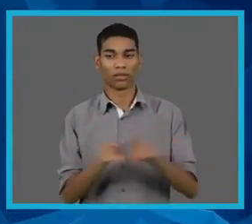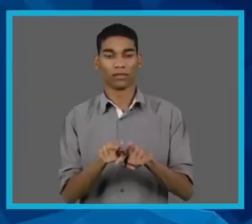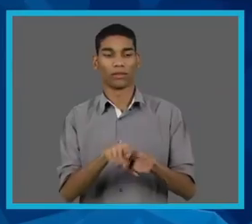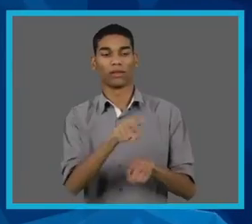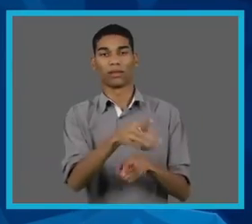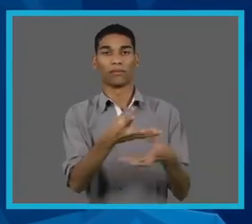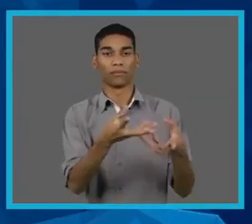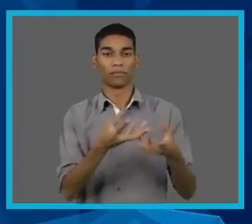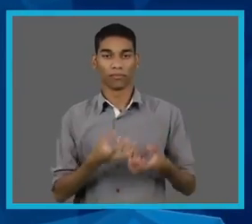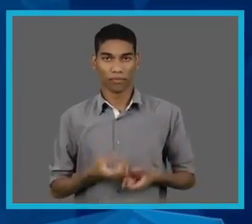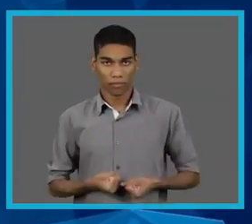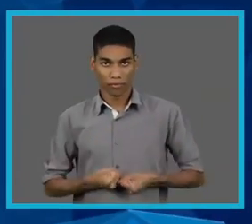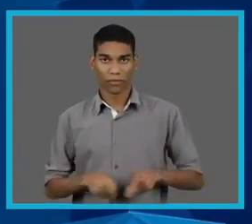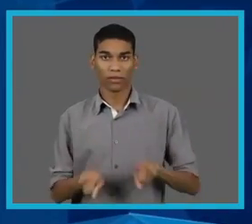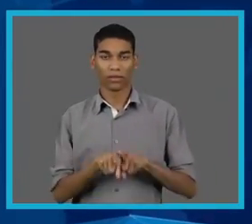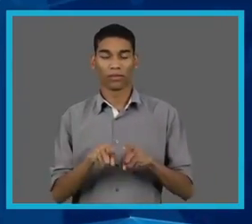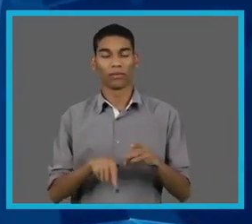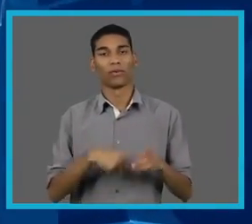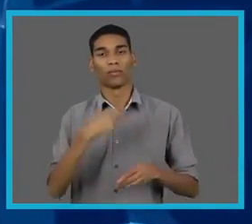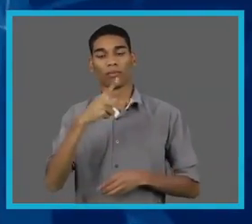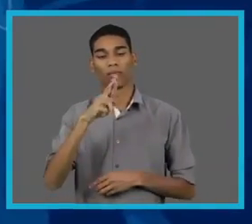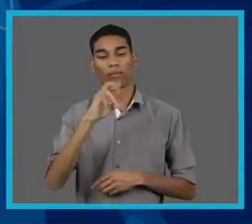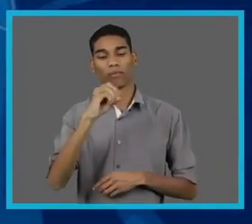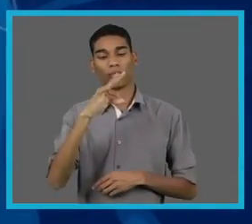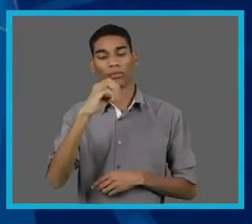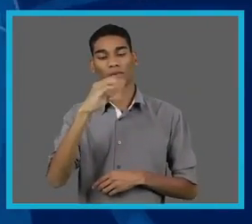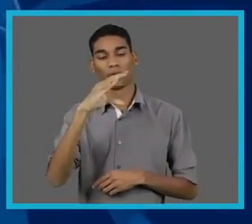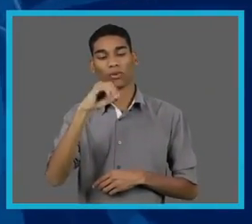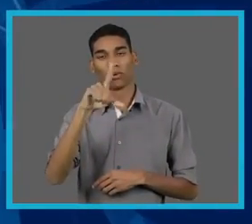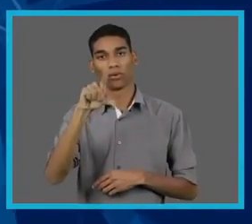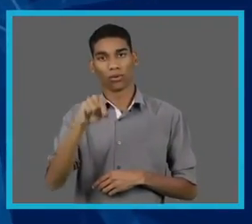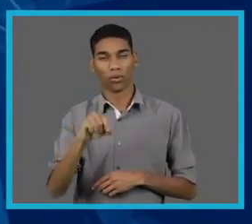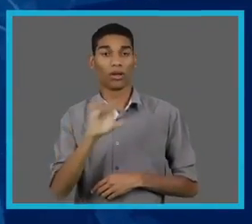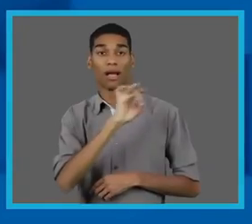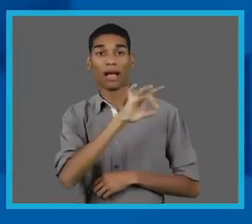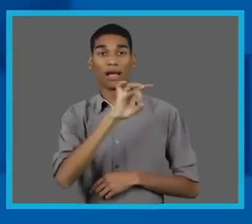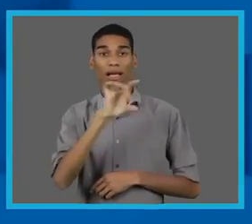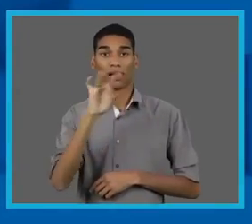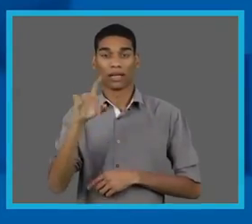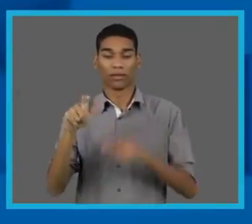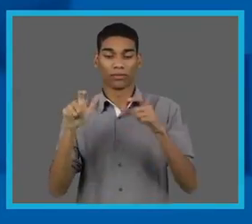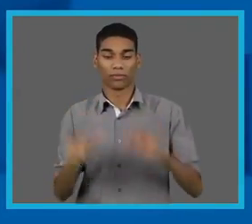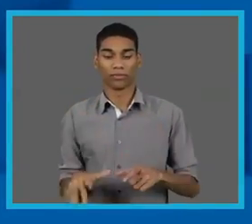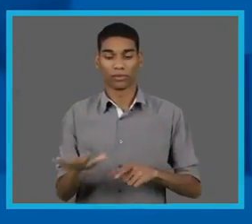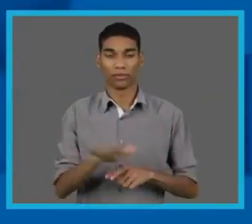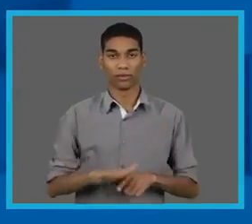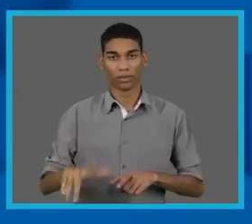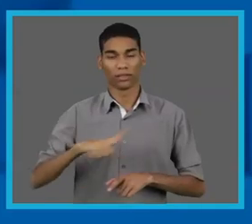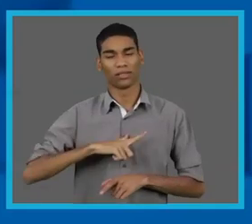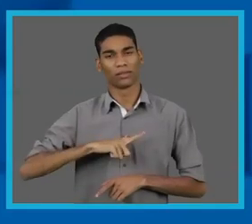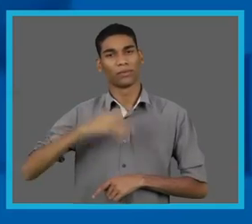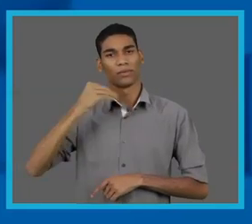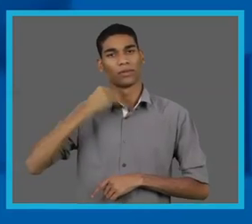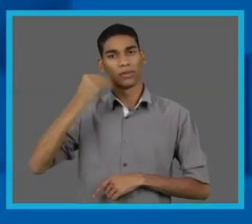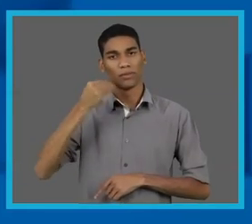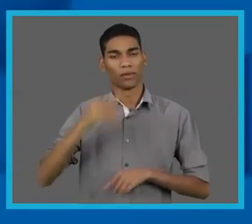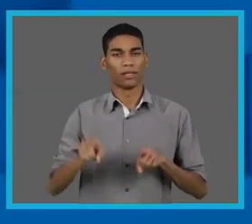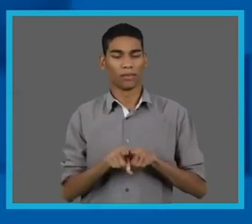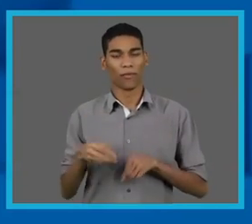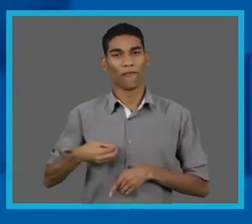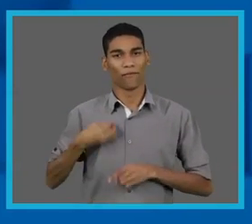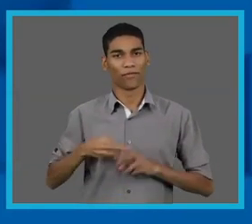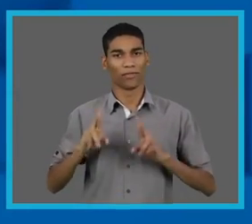das receptoras, protocolo de sincronização do ciclo estral. Cada propriedade tem uma experiência e